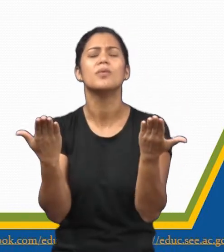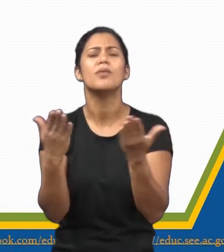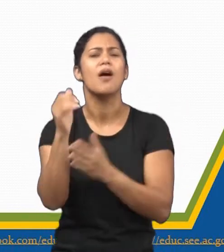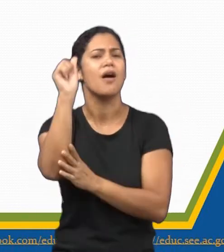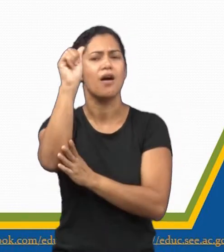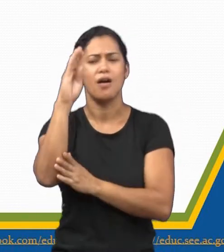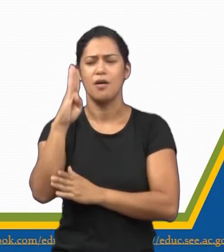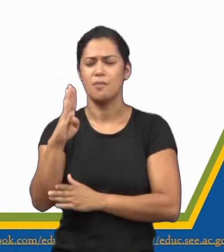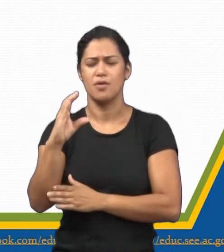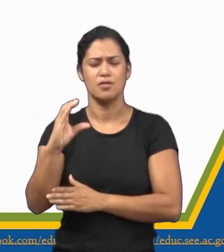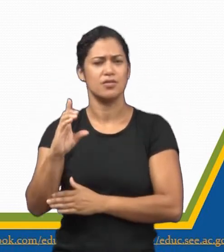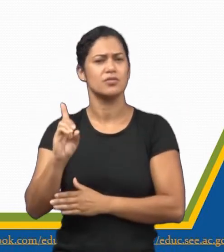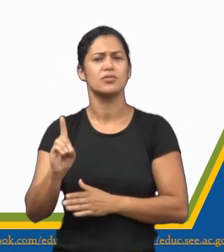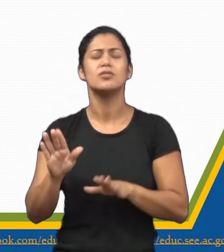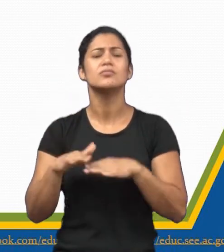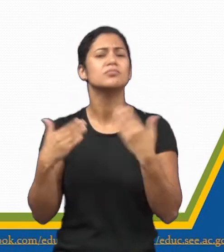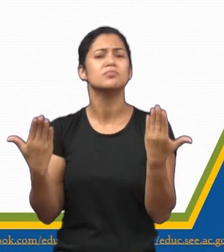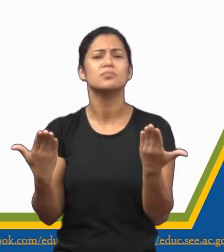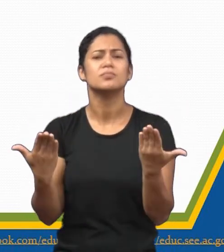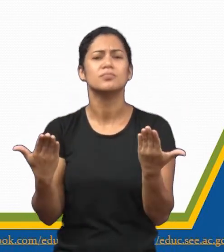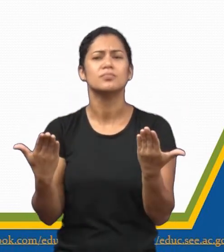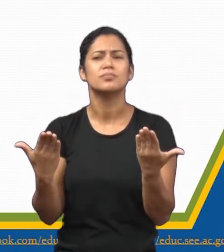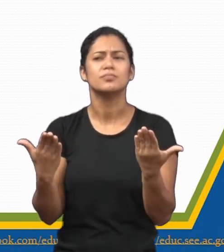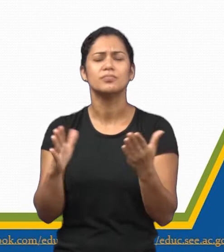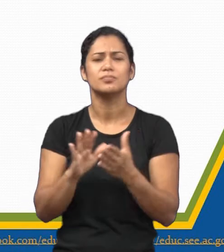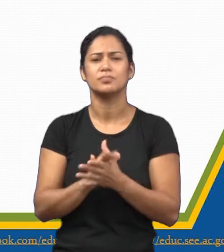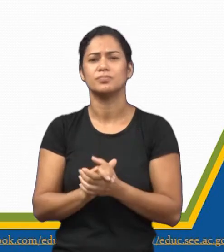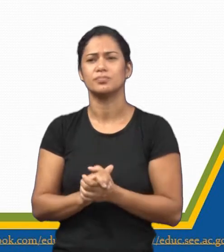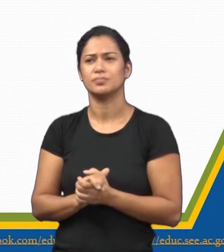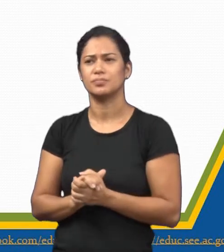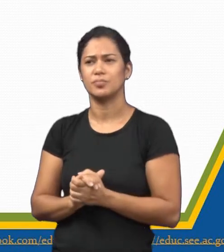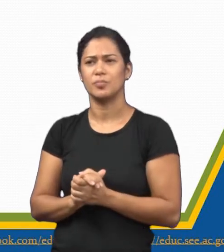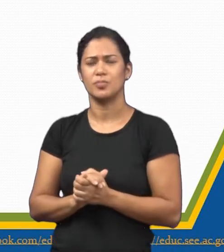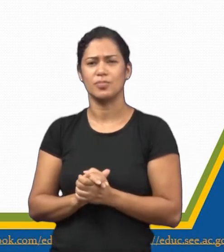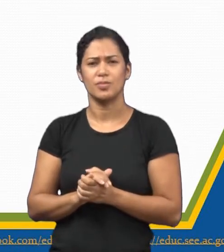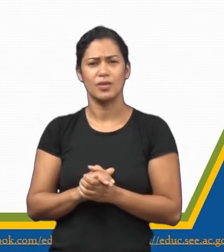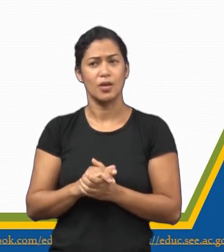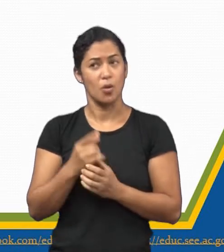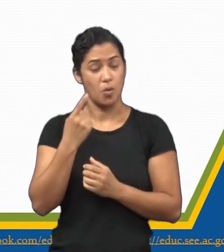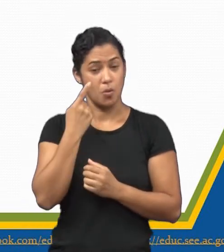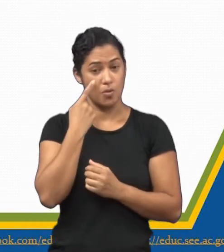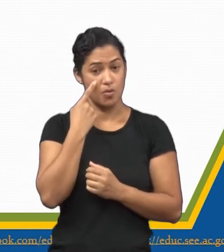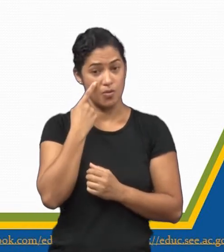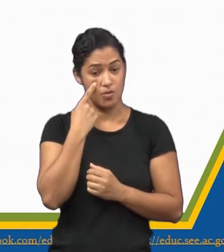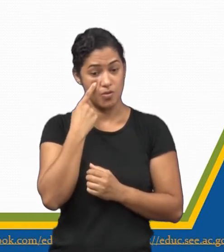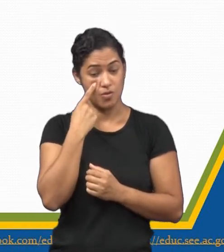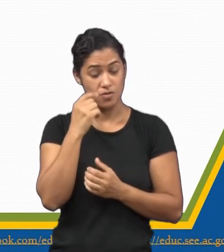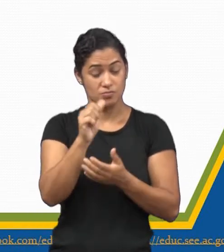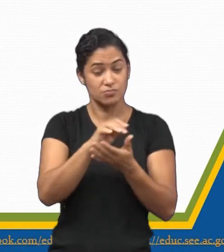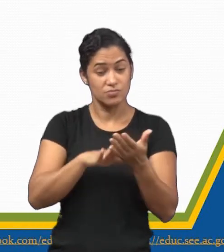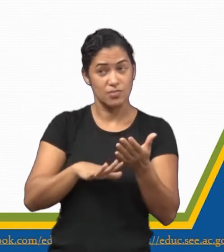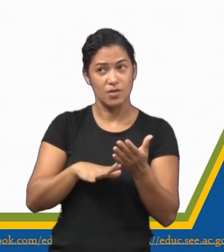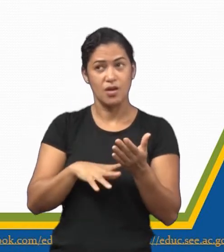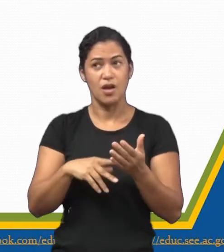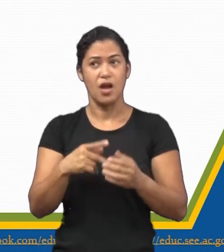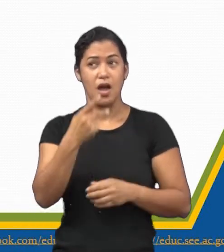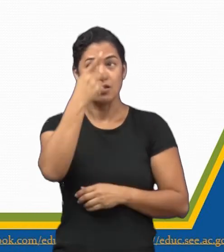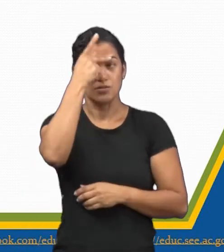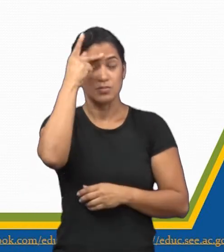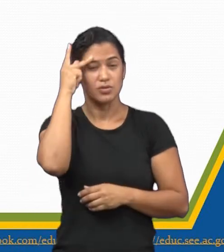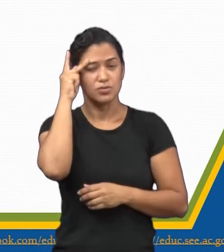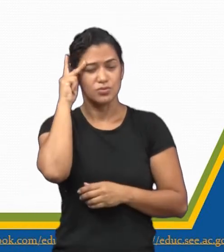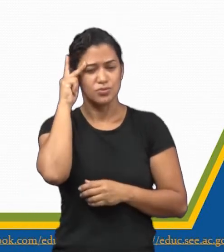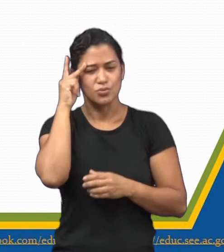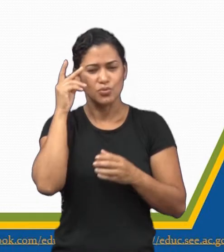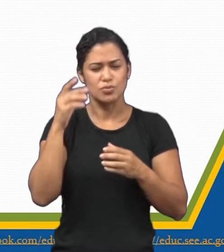Ah, professor, eu moro no mesmo bairro, eu moro na mesma cidade. Mas preste atenção na pergunta. As pessoas de um mesmo bairro formam